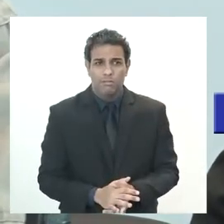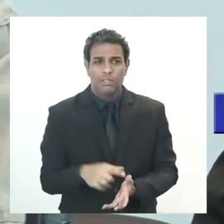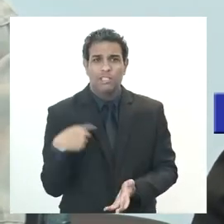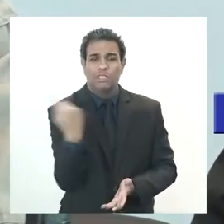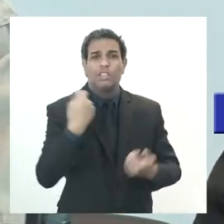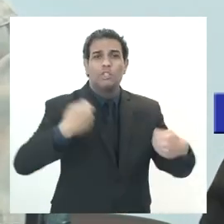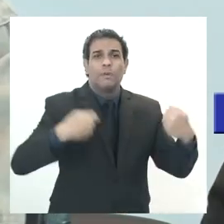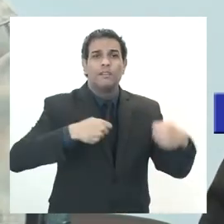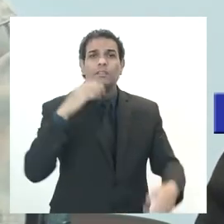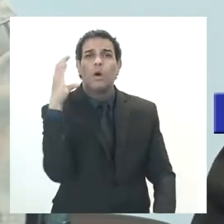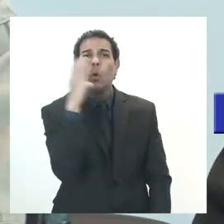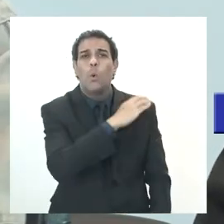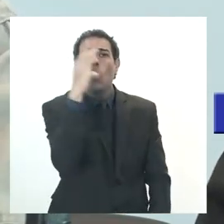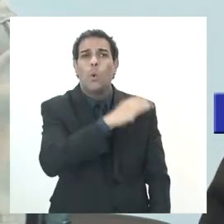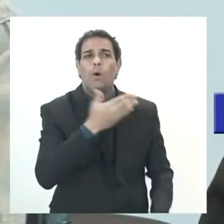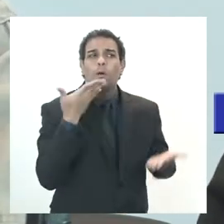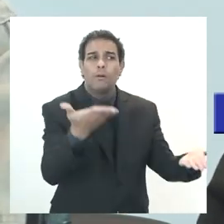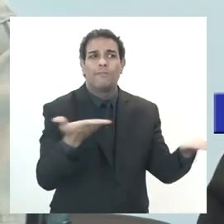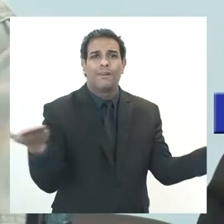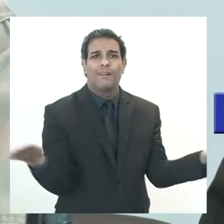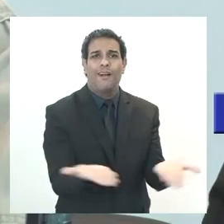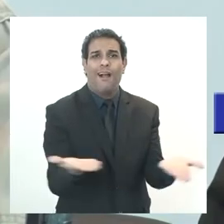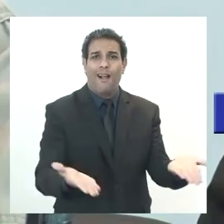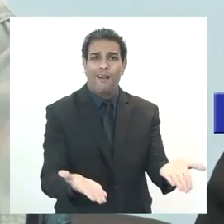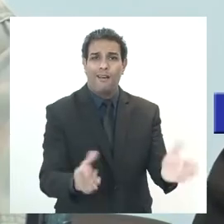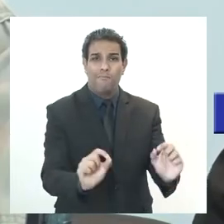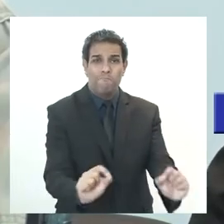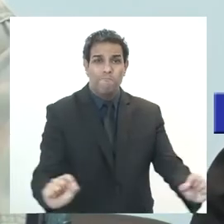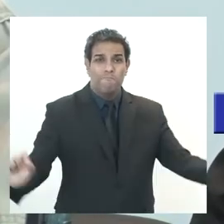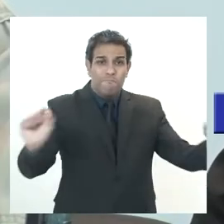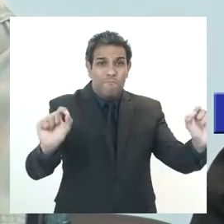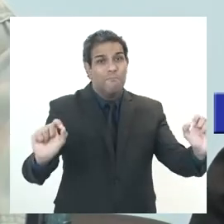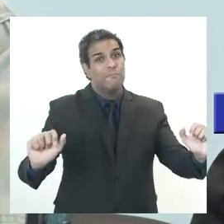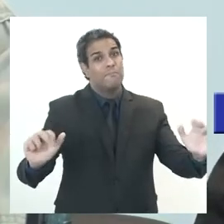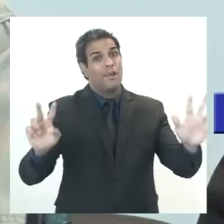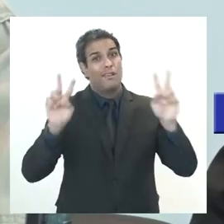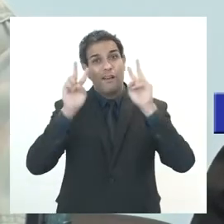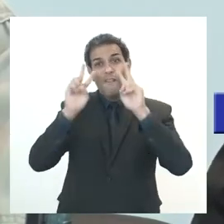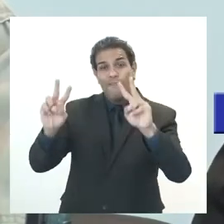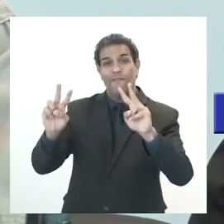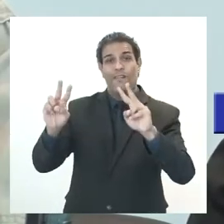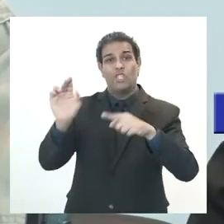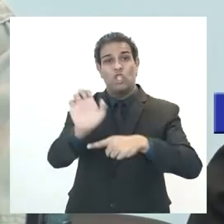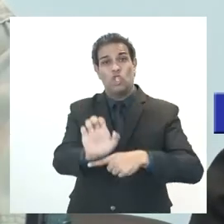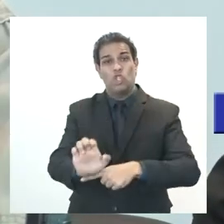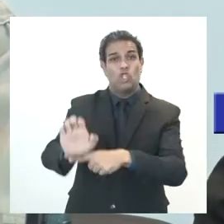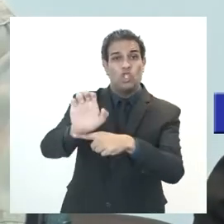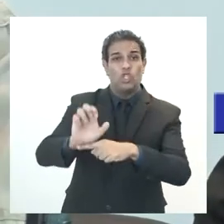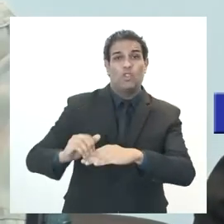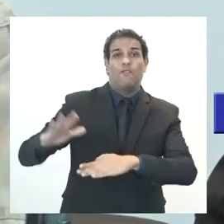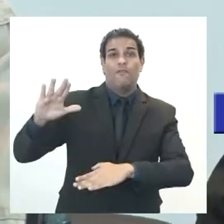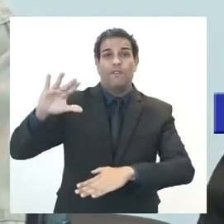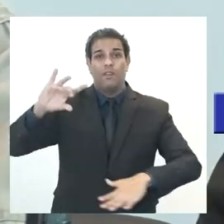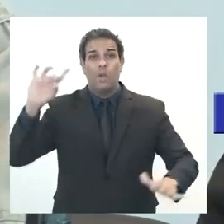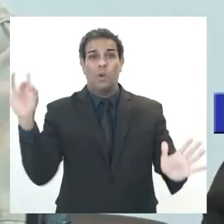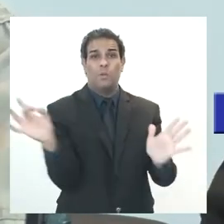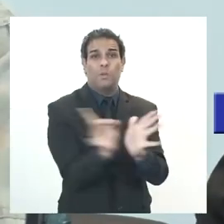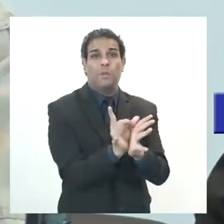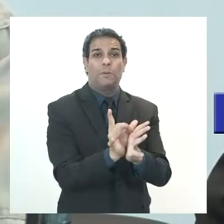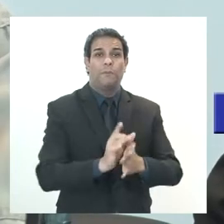demanda isso em um bombom e tensionamento do estado que eu nem sei se ele vai chegar a esse ponto